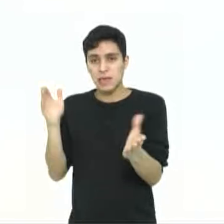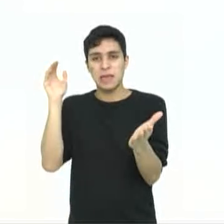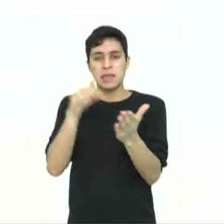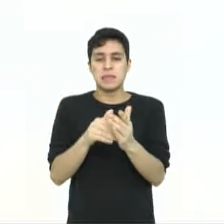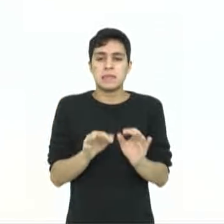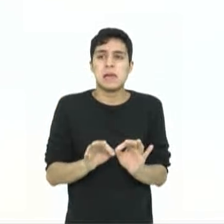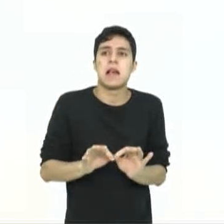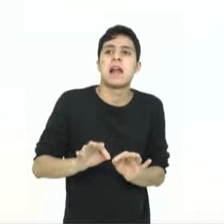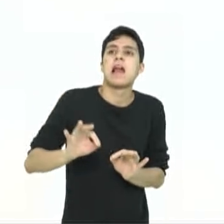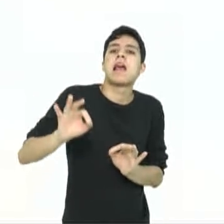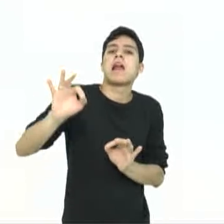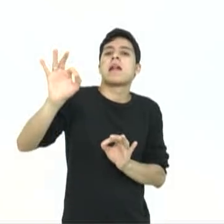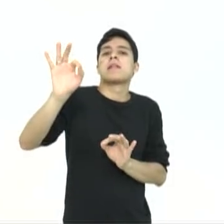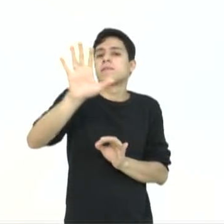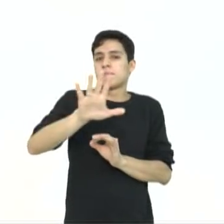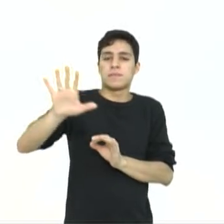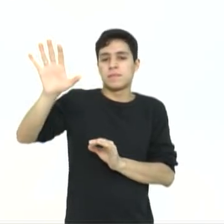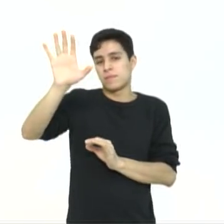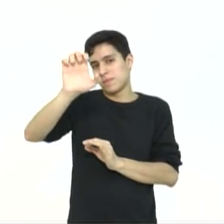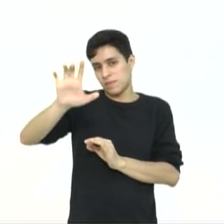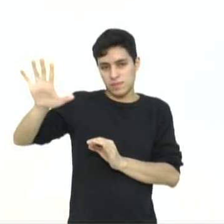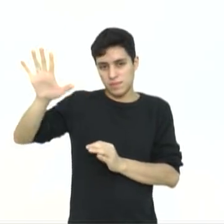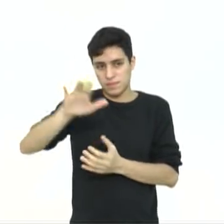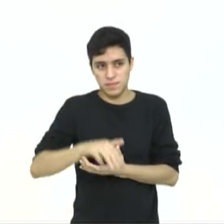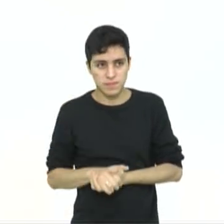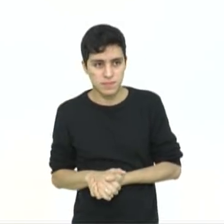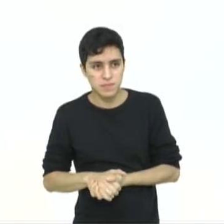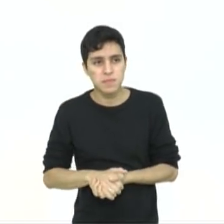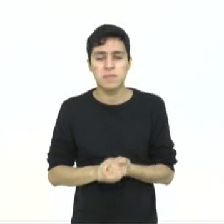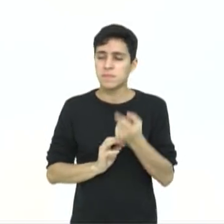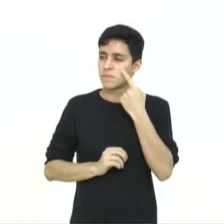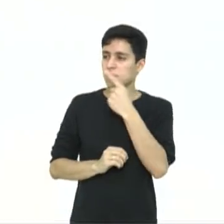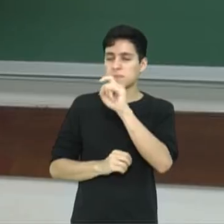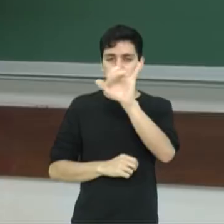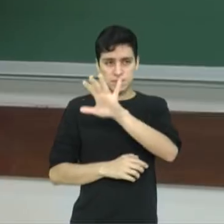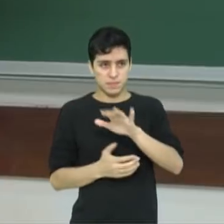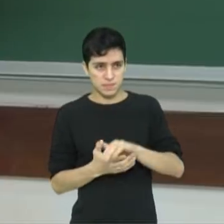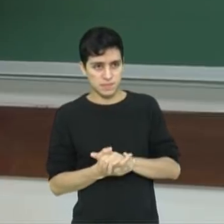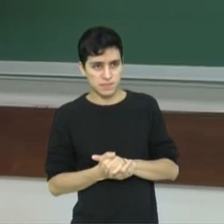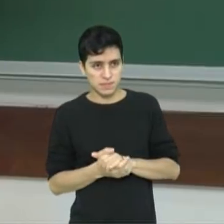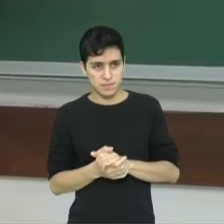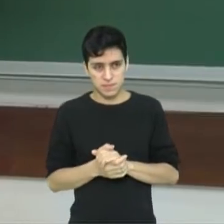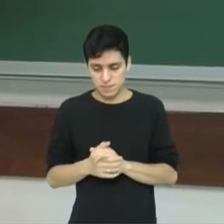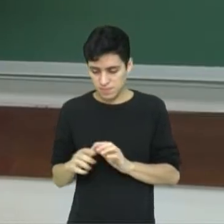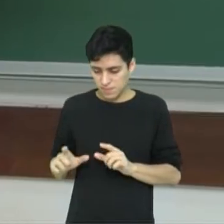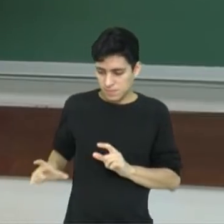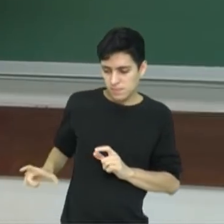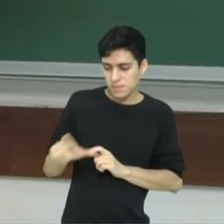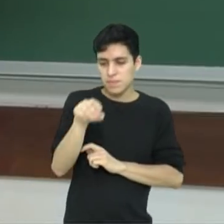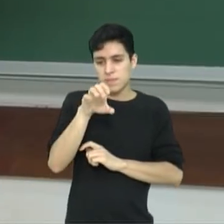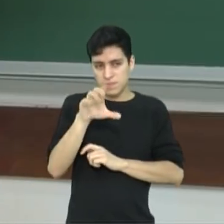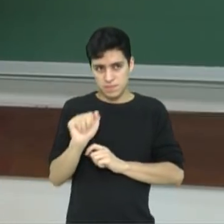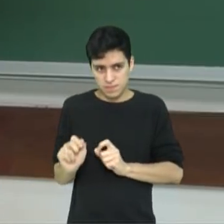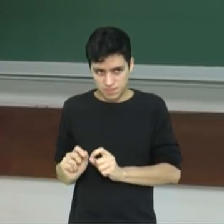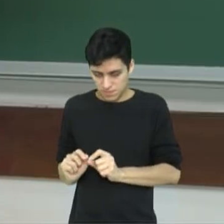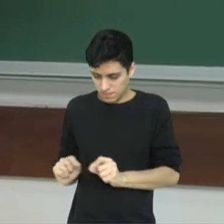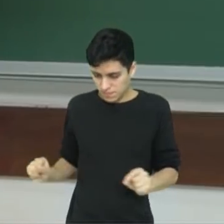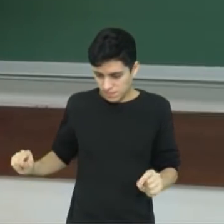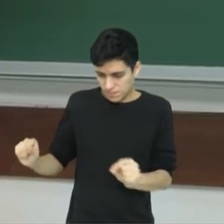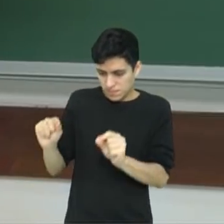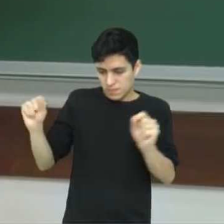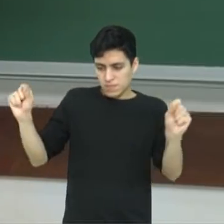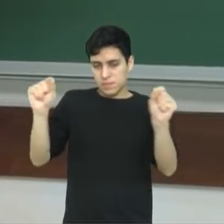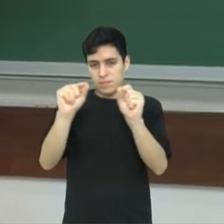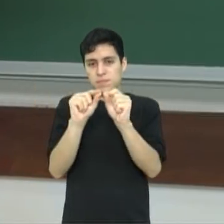foi dominada por eles. Antiga Mesopotâmia, atual Iraque. Aqui está os termos, né? A parte marrom, como o professor Roberto